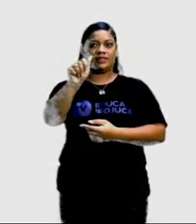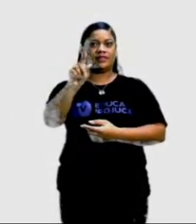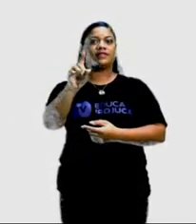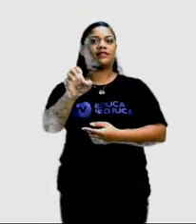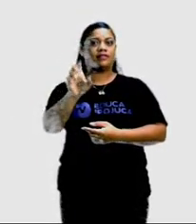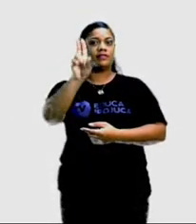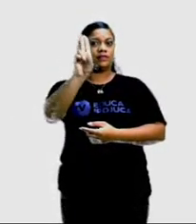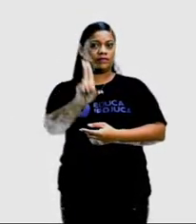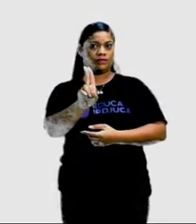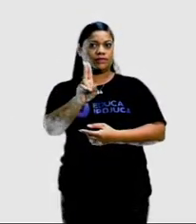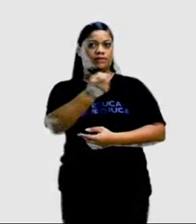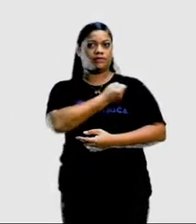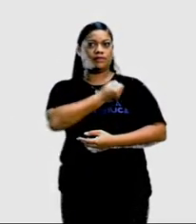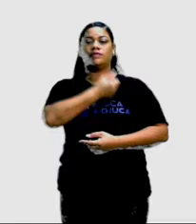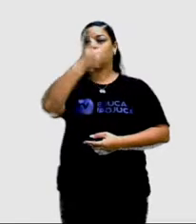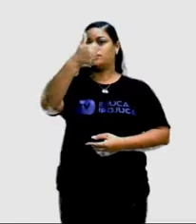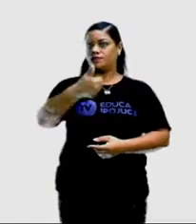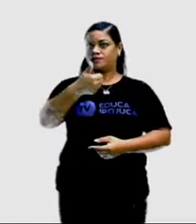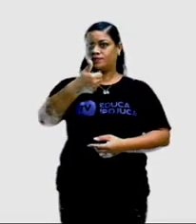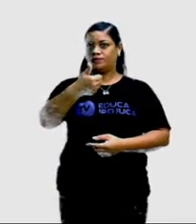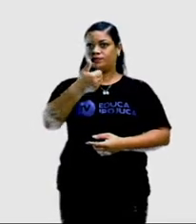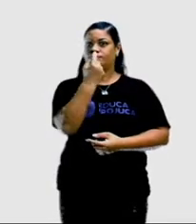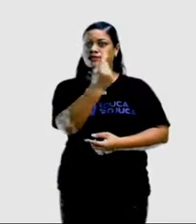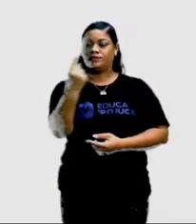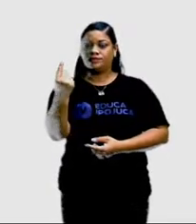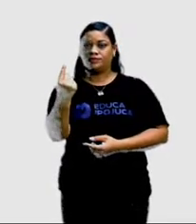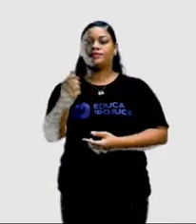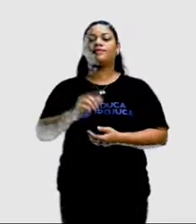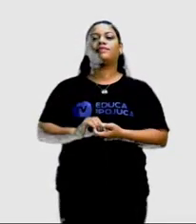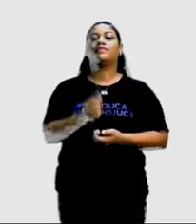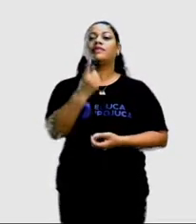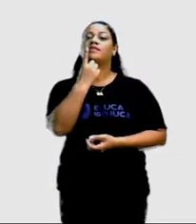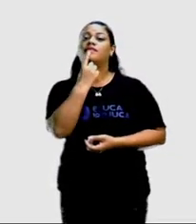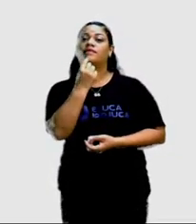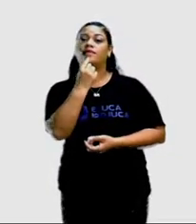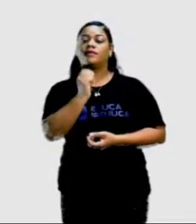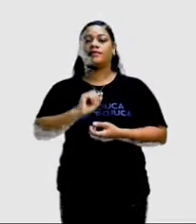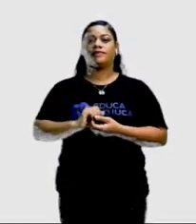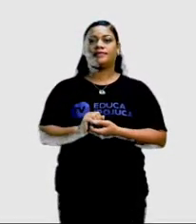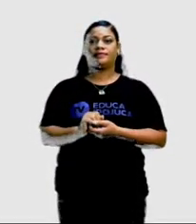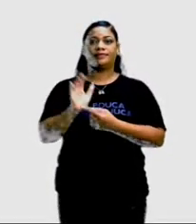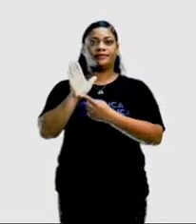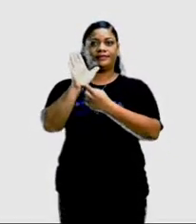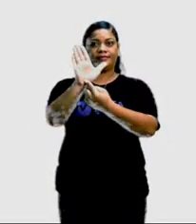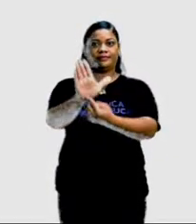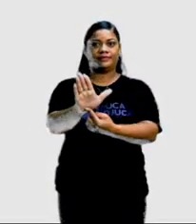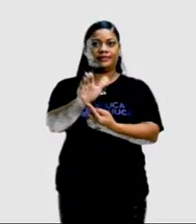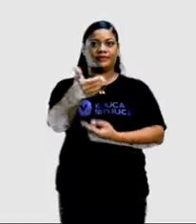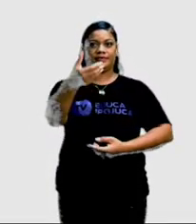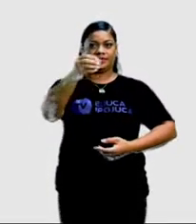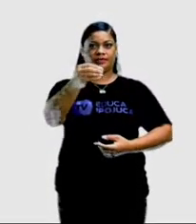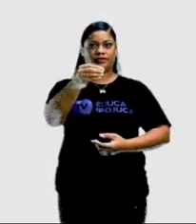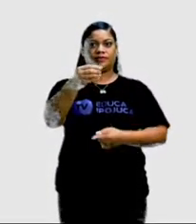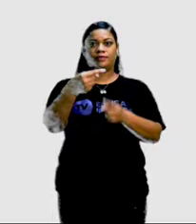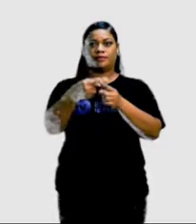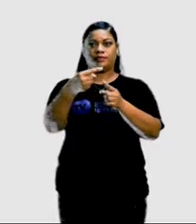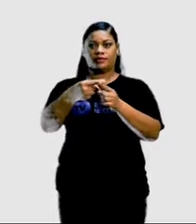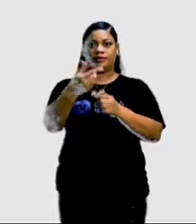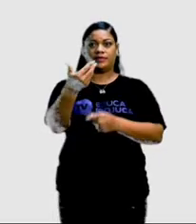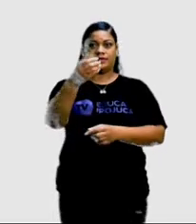cada unidade vale 1. E as peças vermelhas valem 10, porque